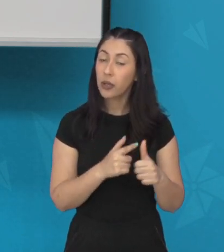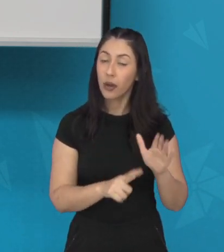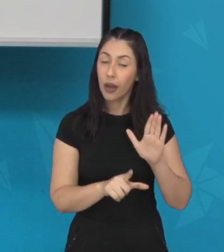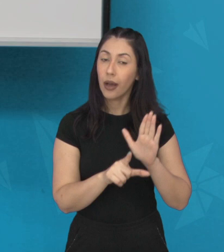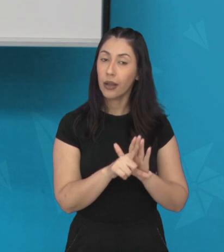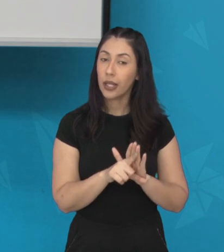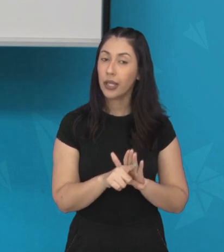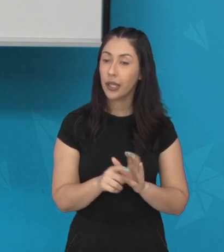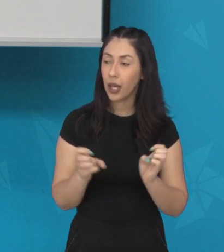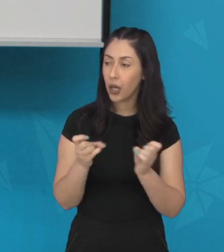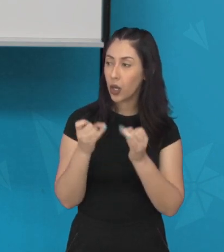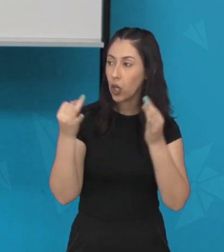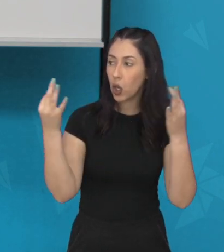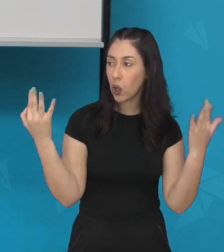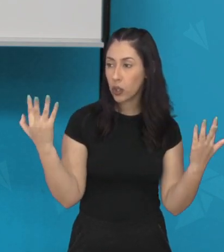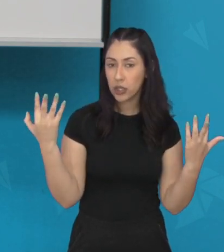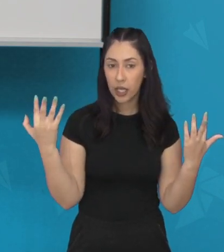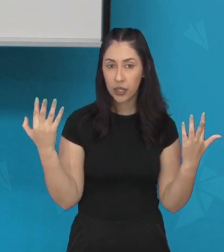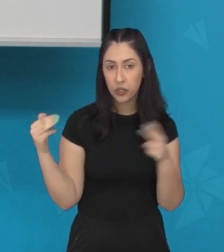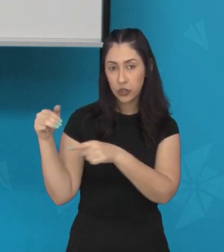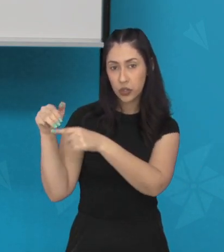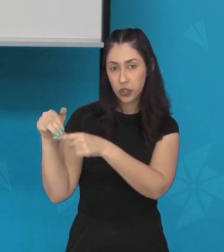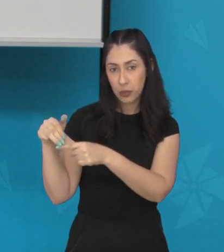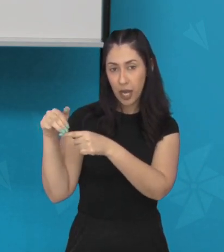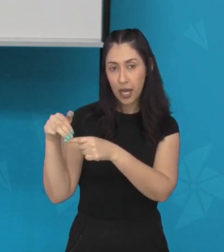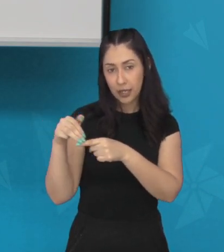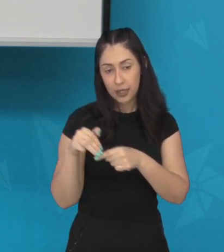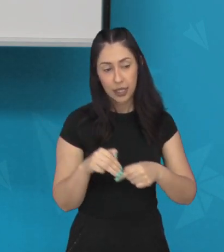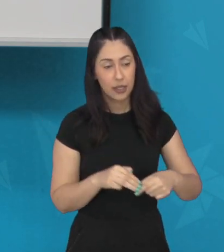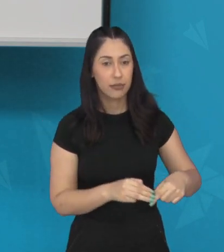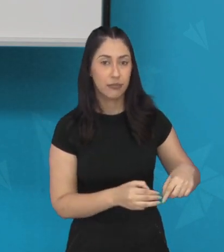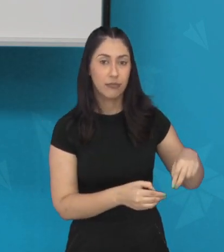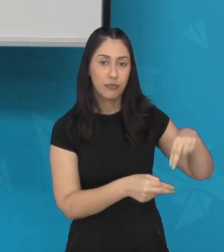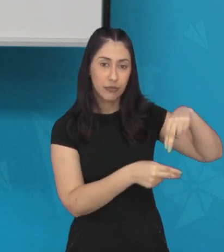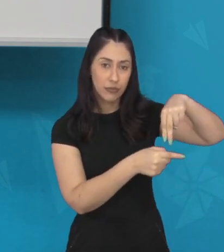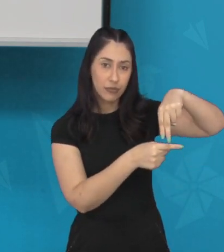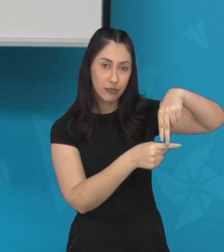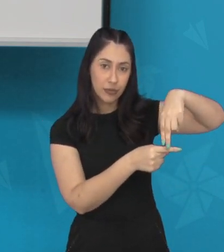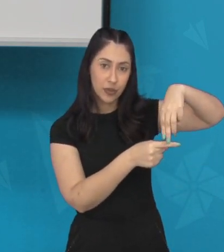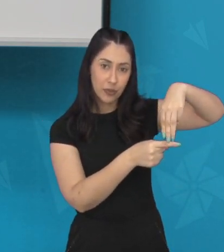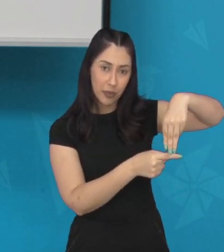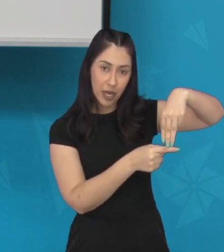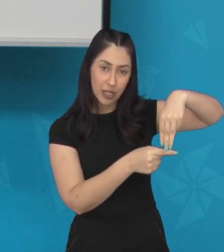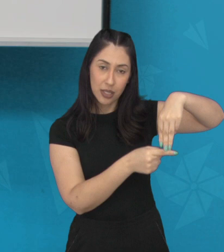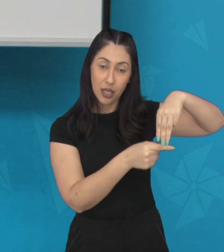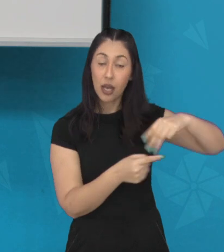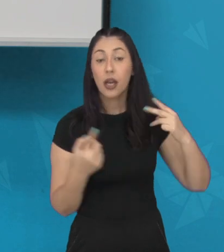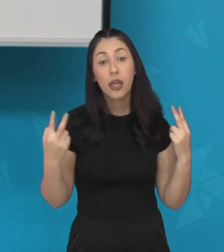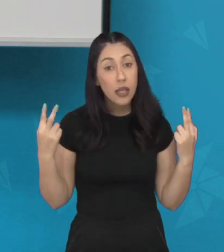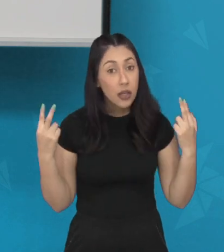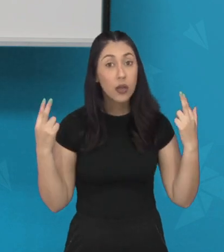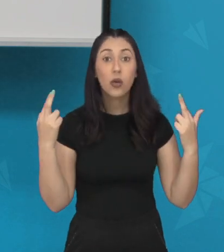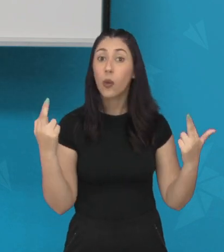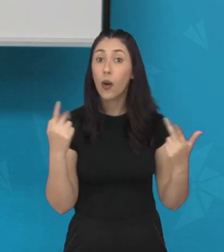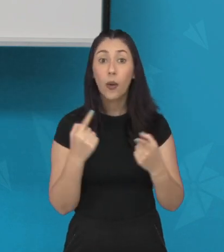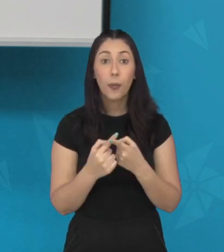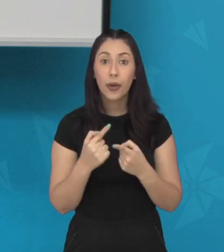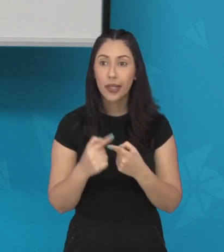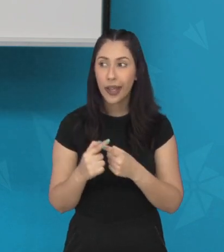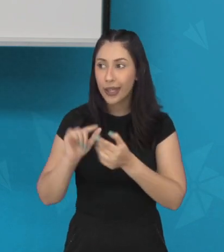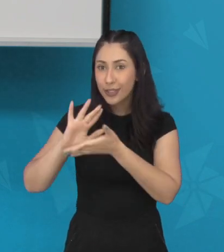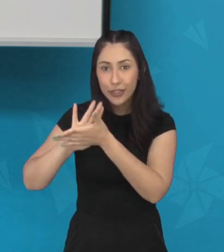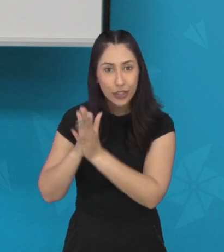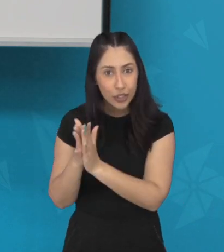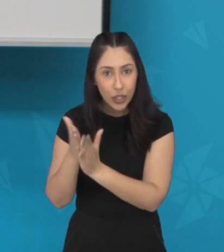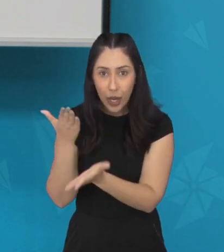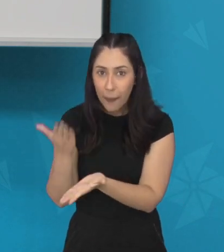Primeiro temos a lei de conservação de massas, que é o que a gente trabalhou nesse exercício aqui, que é o quê? É a lei que fala que na natureza